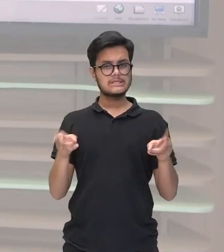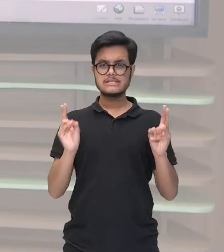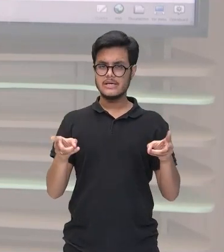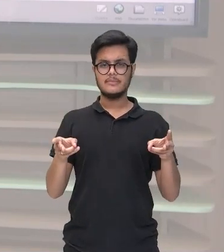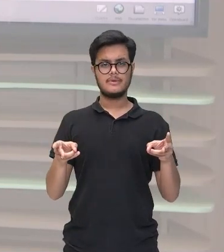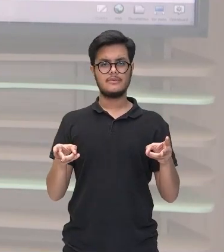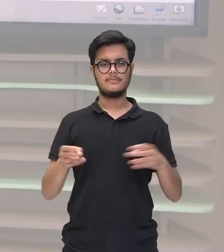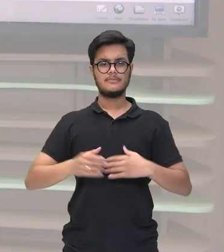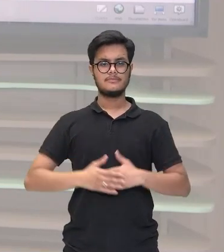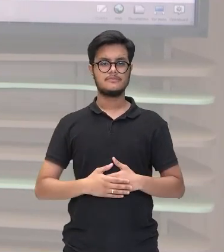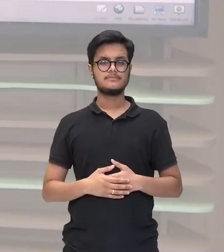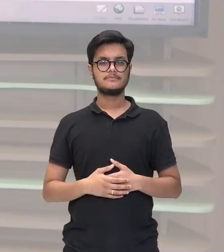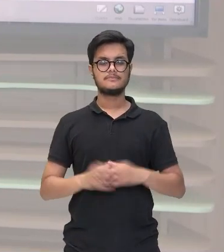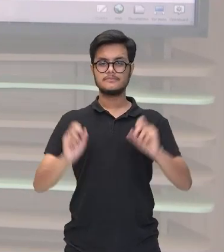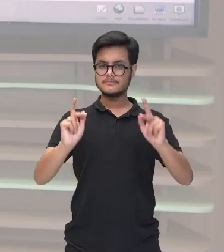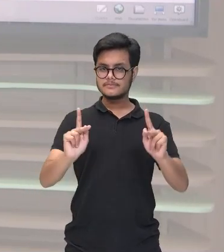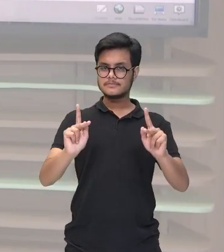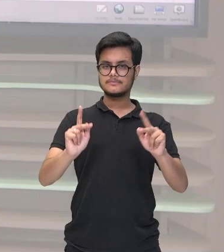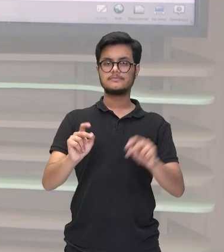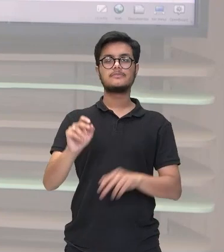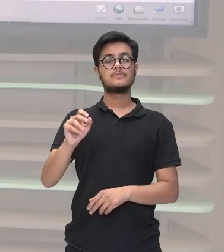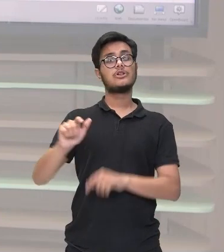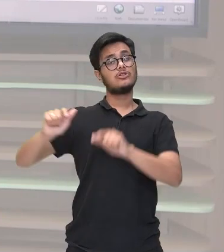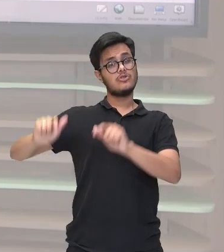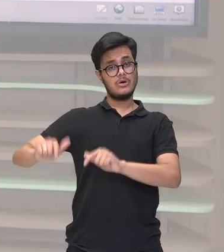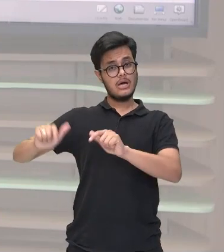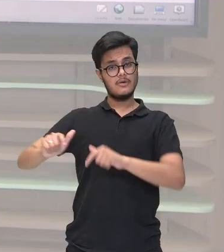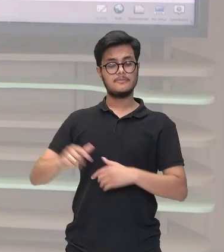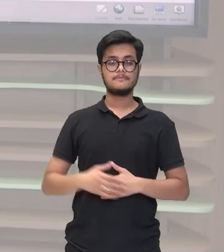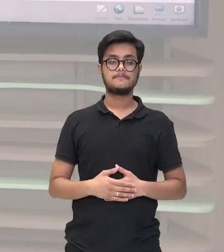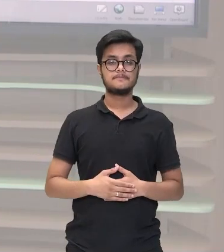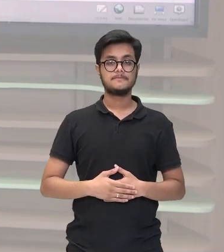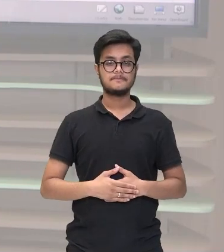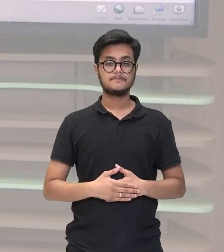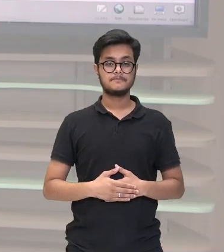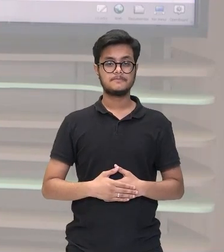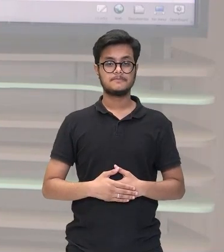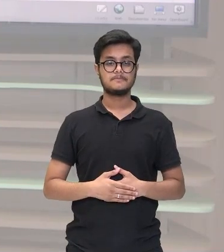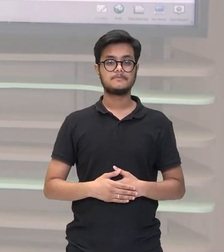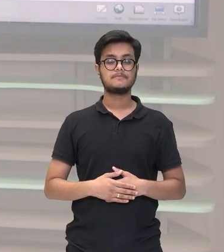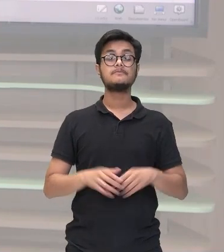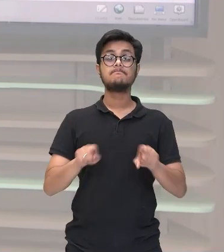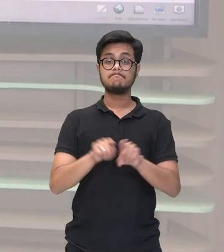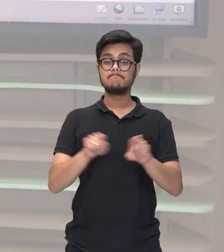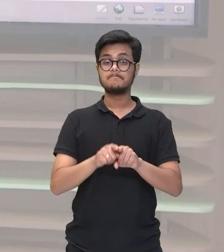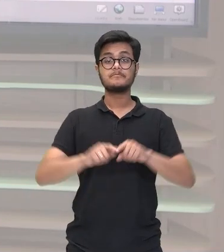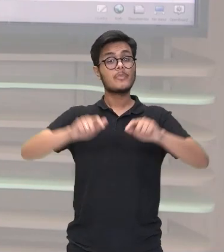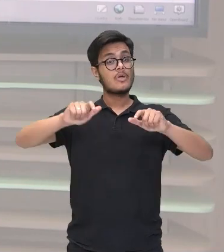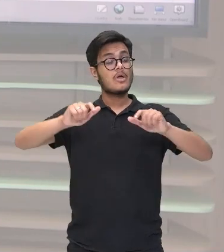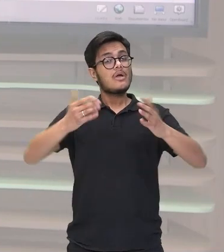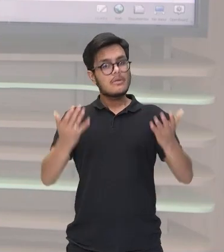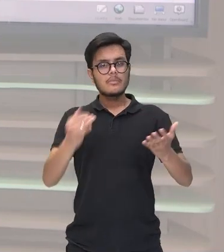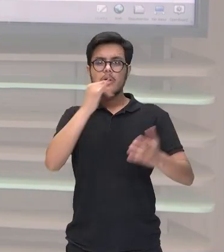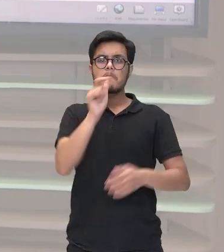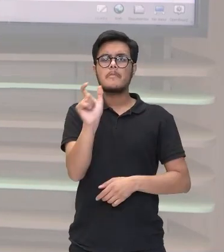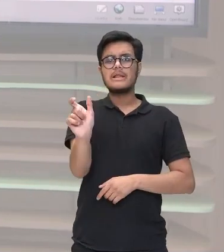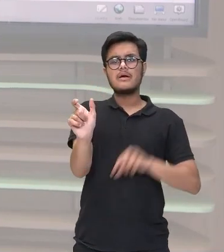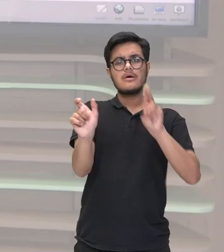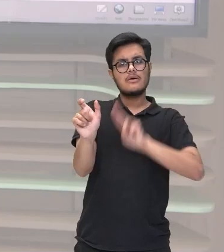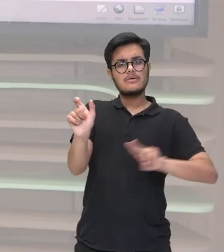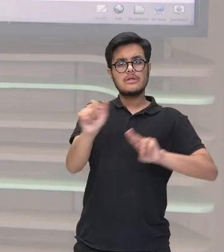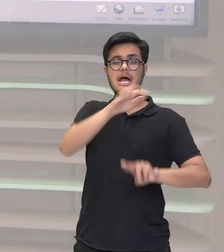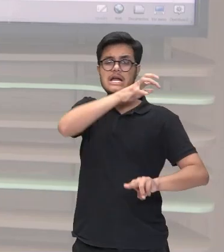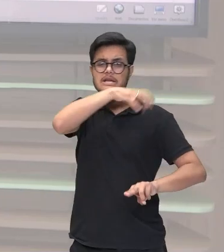bom? Topônimos são lugares. Muito bem. E palavras do mundo das plantas e do mundo